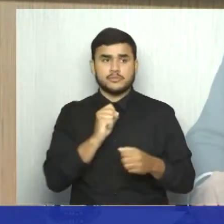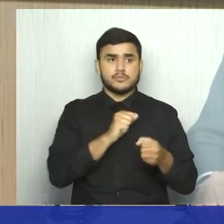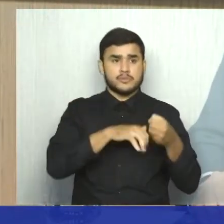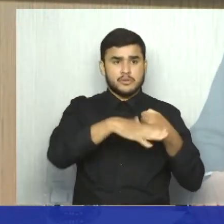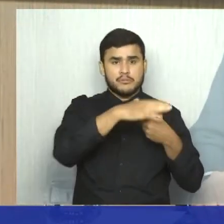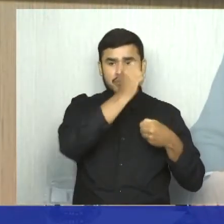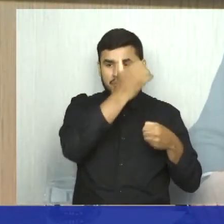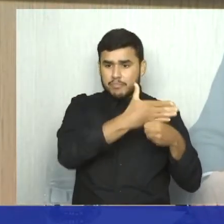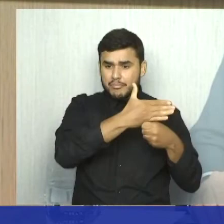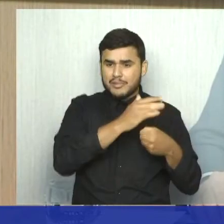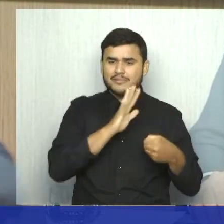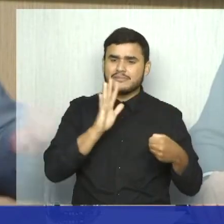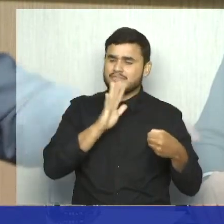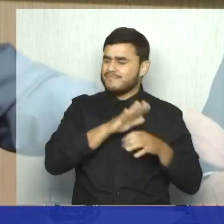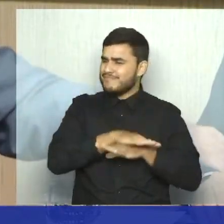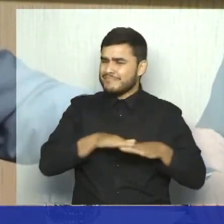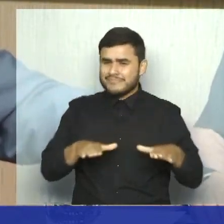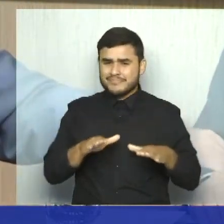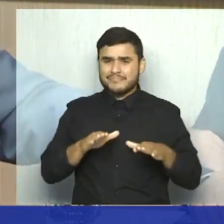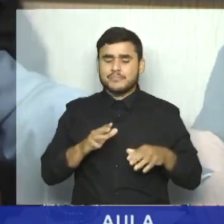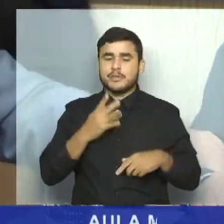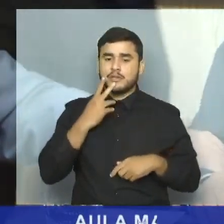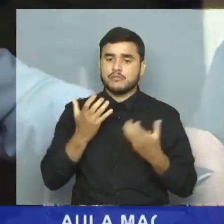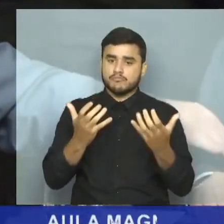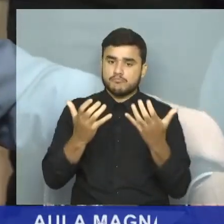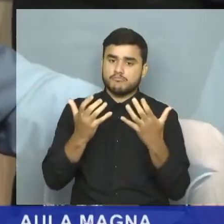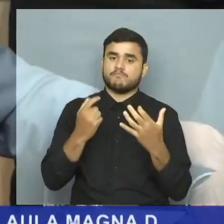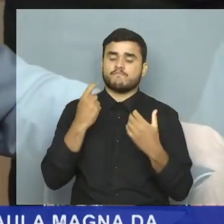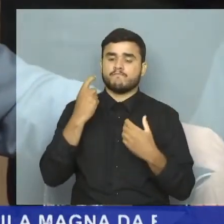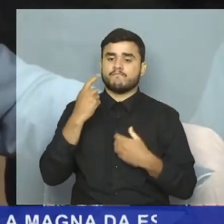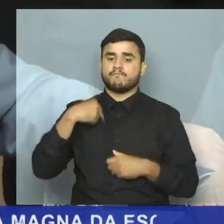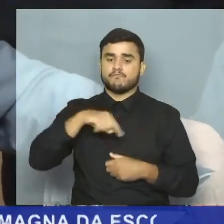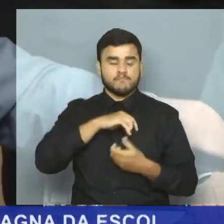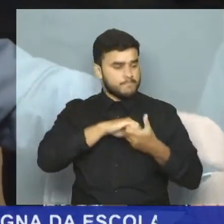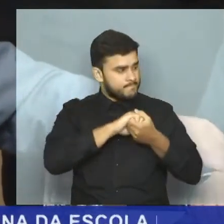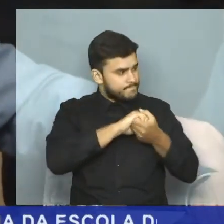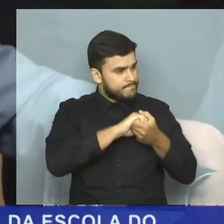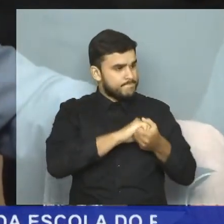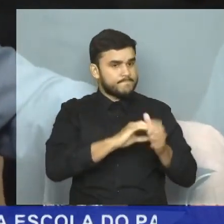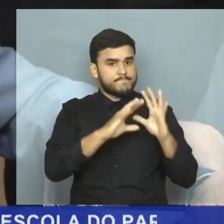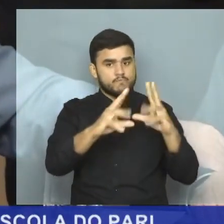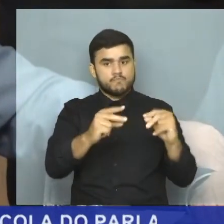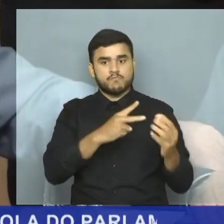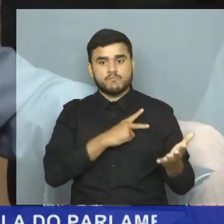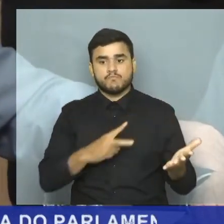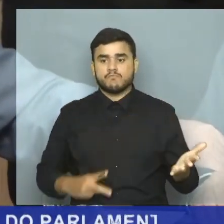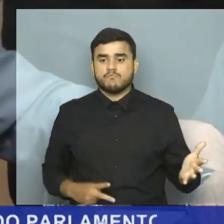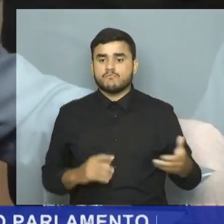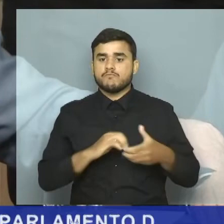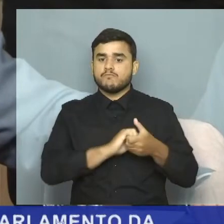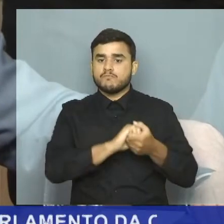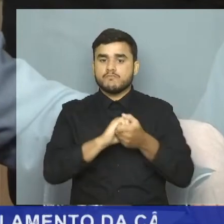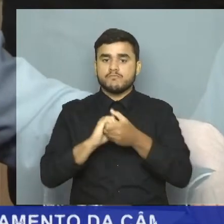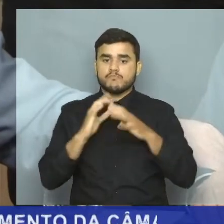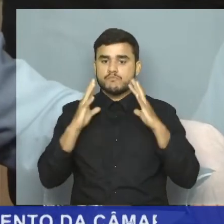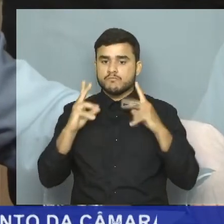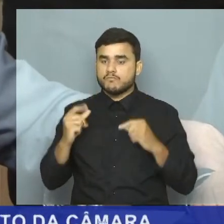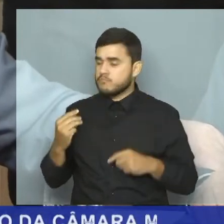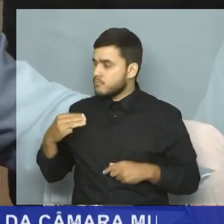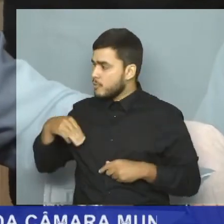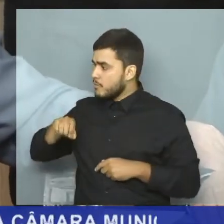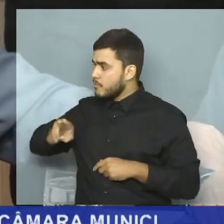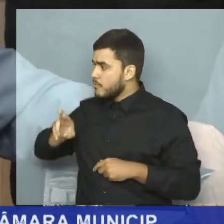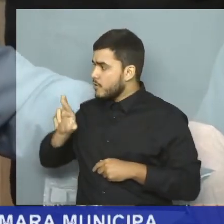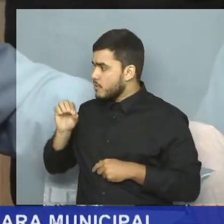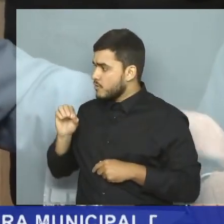nenhum dos graves problemas do Brasil. E eu agradeço e lhe cumprimento em seu nome, em todos os vereadores, meu caro presidente Antônio Henrique. Agradeço a esse